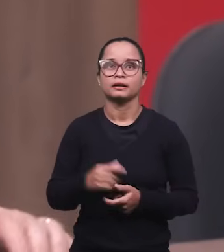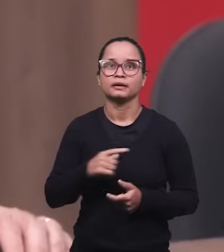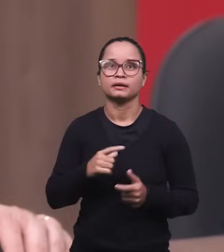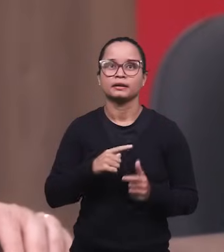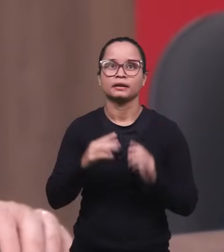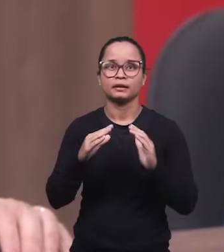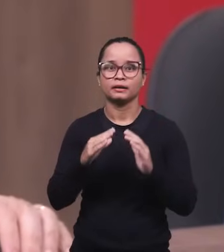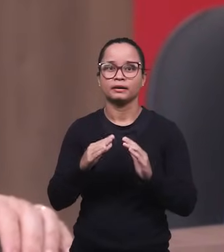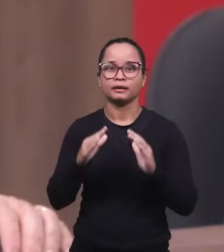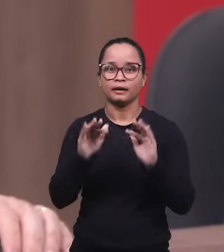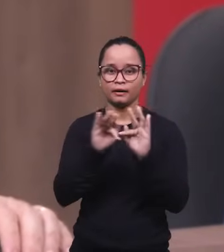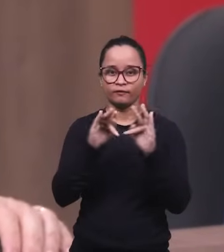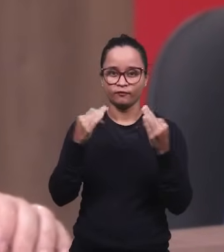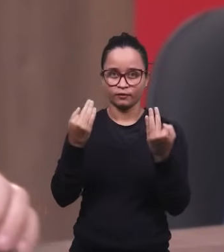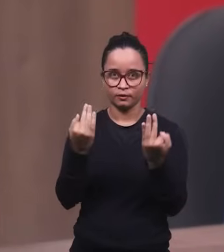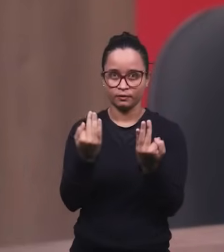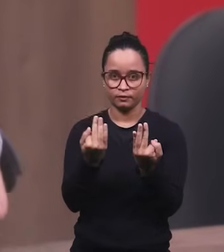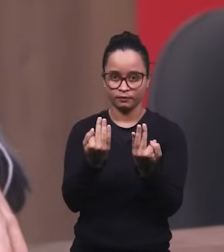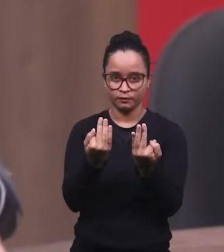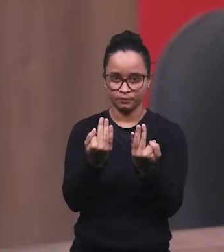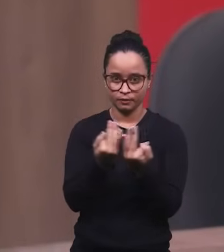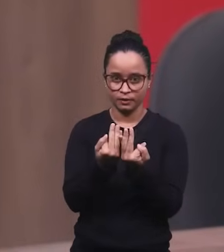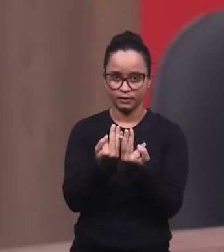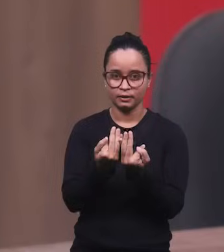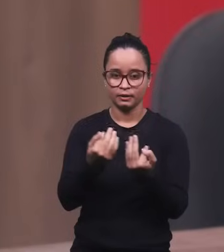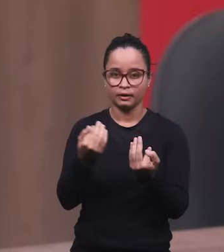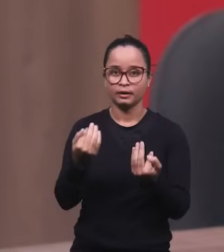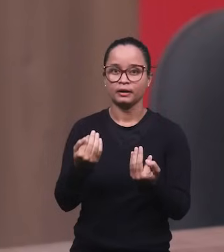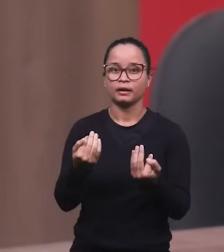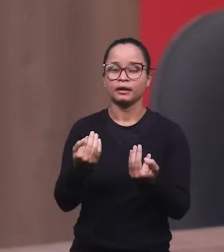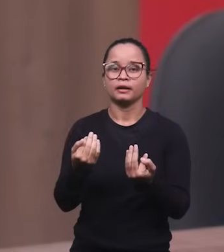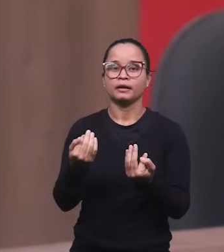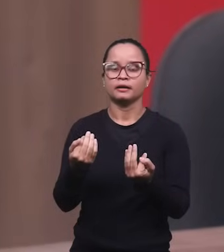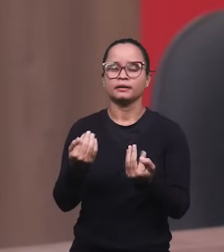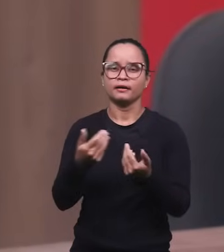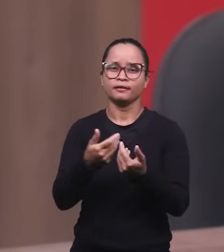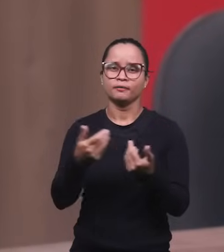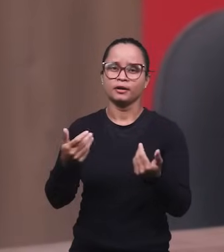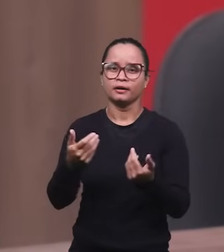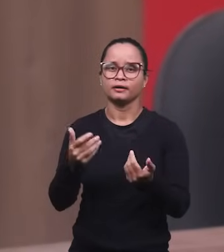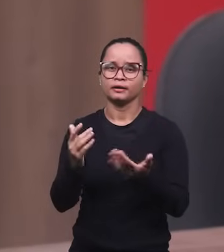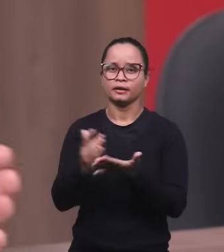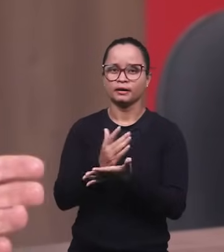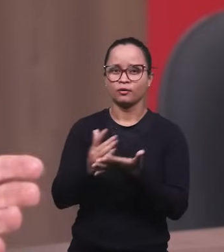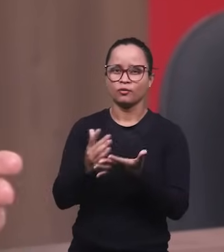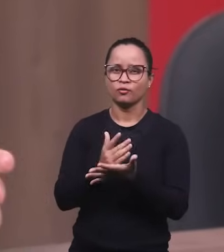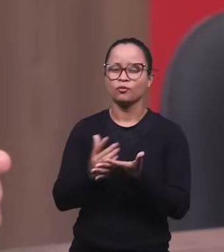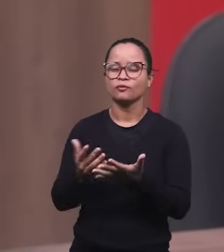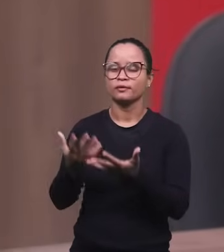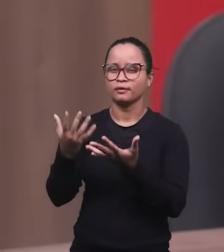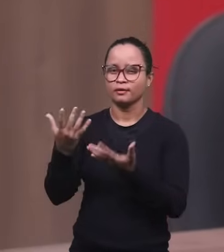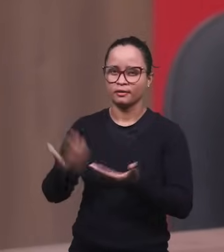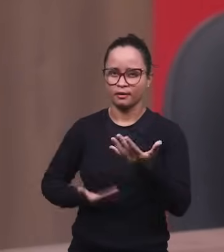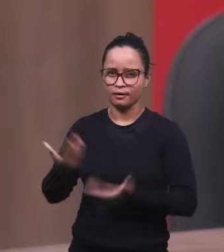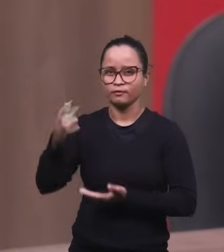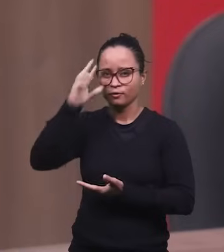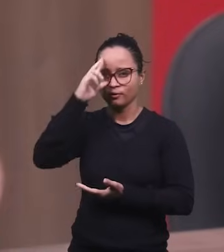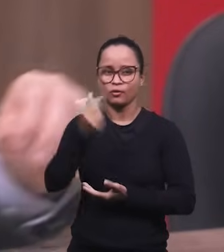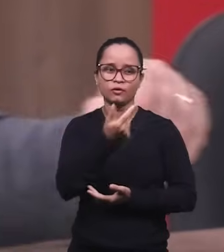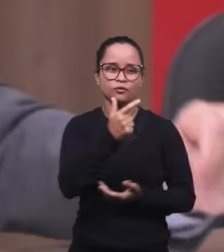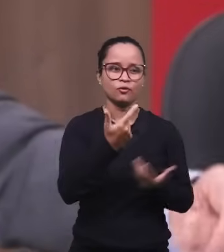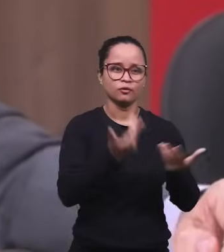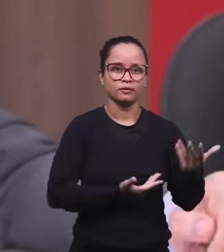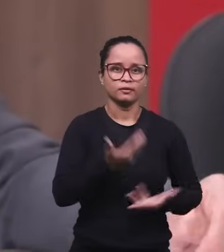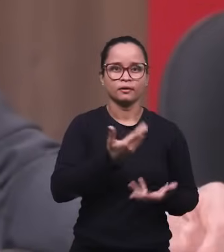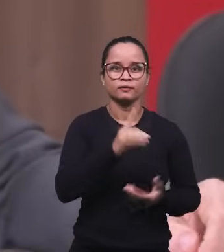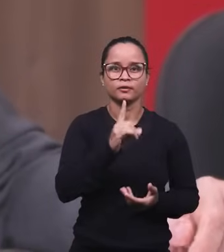lar dividido na experiência de Abigail. Nós separamos um texto muito propício para esse assunto que